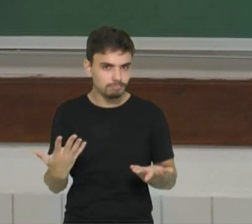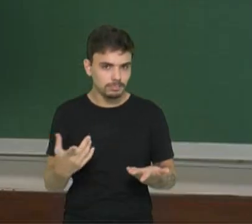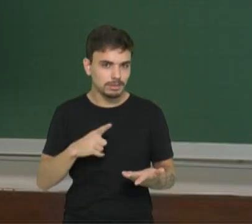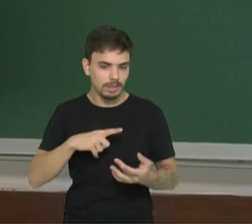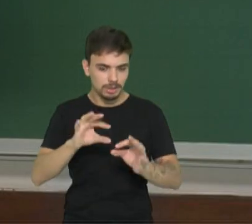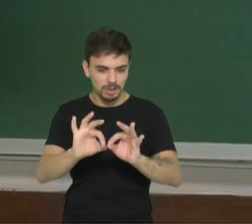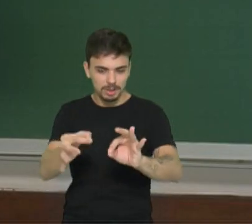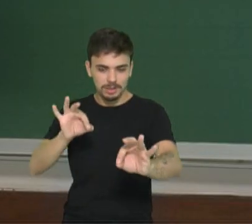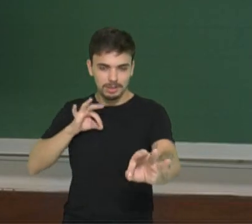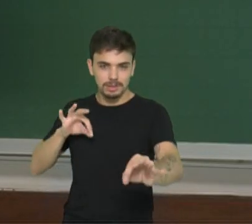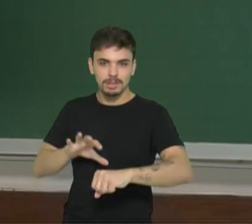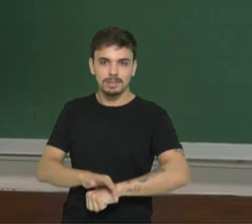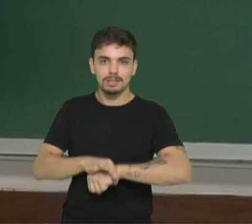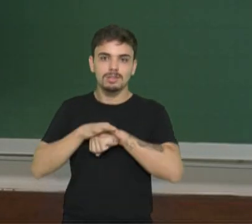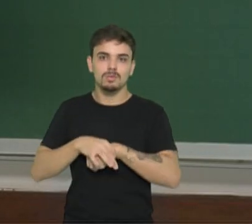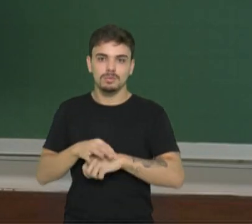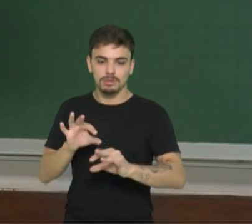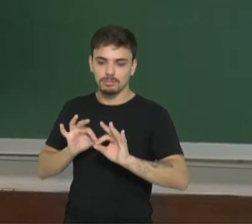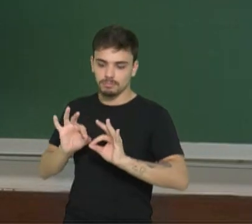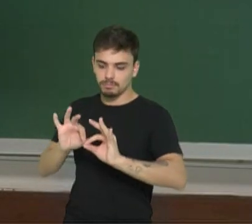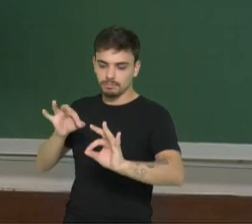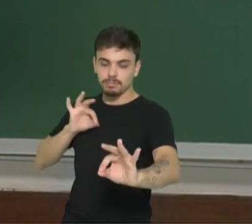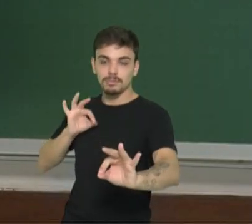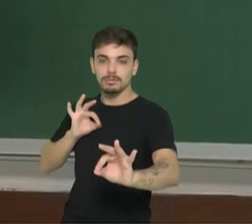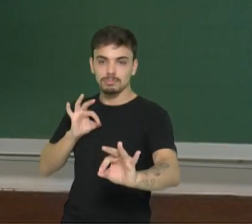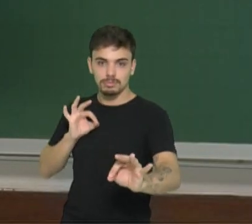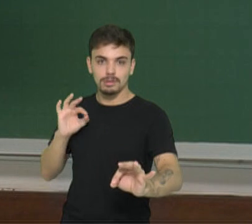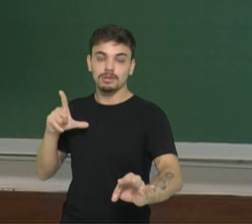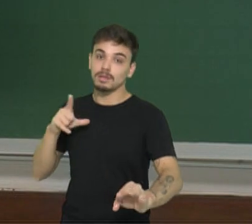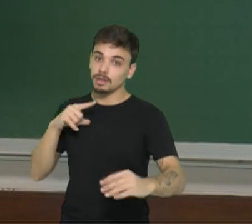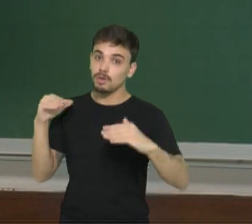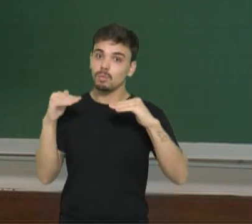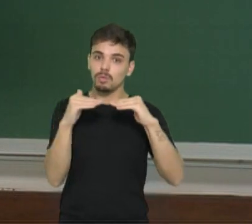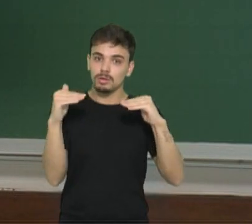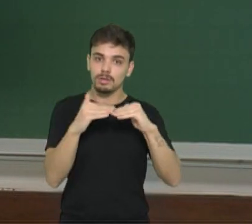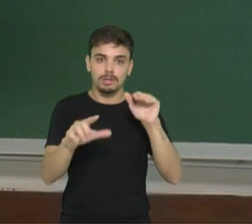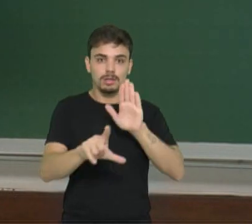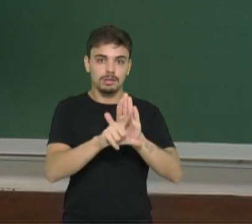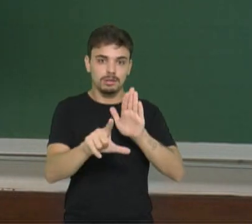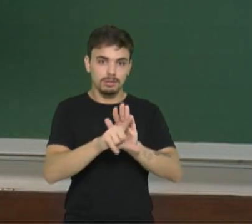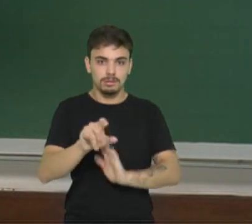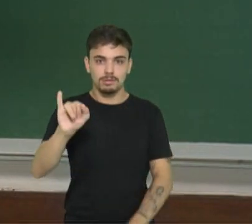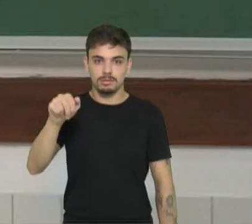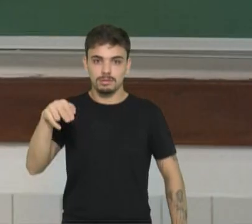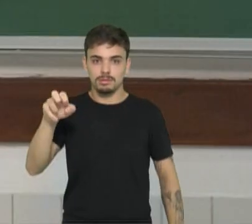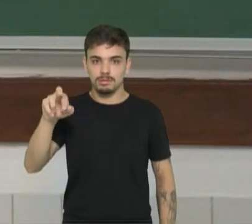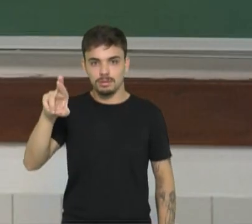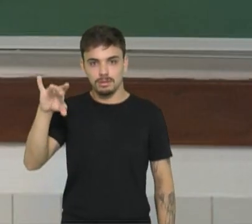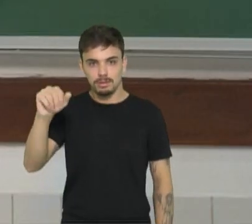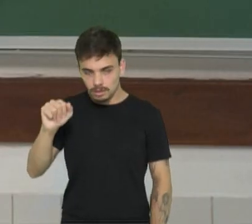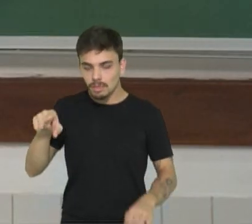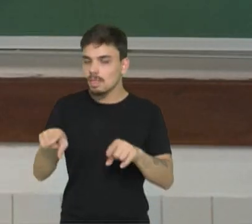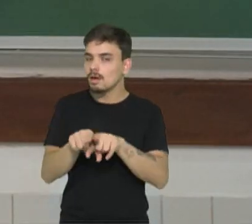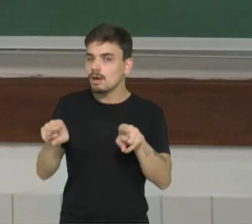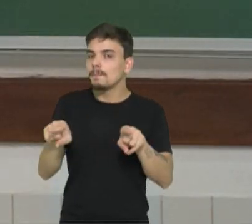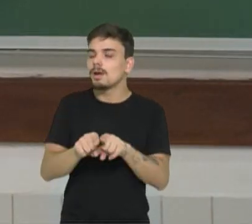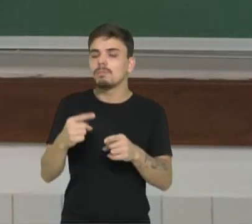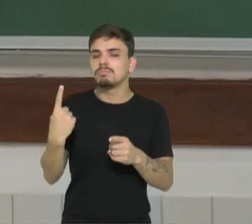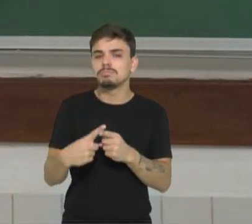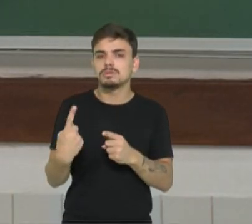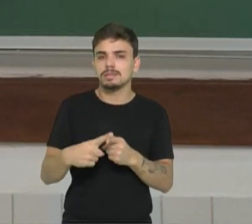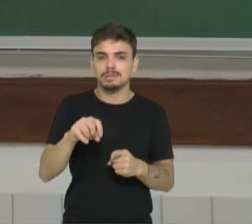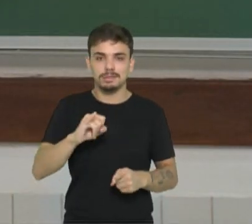uma distância segura uns dos outros? Isso tem tudo a ver também com a lei da inércia, tá? Por quê? Porque quando os carros